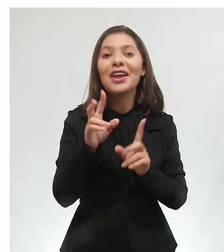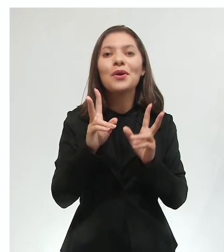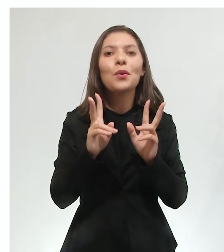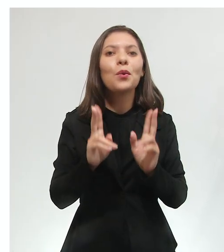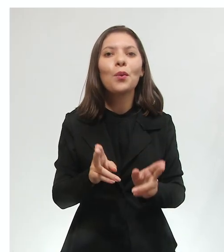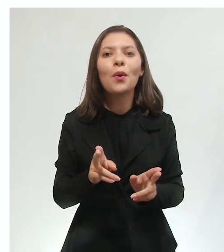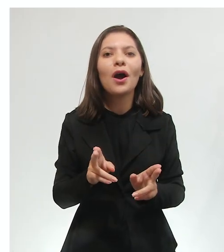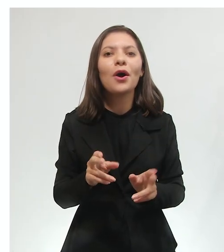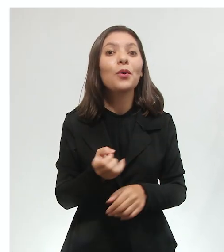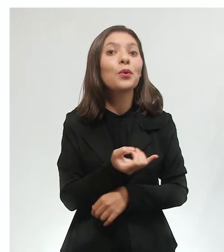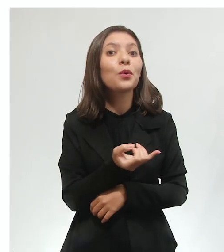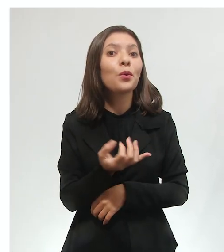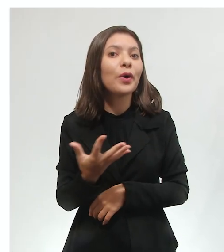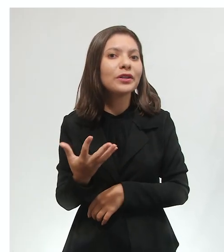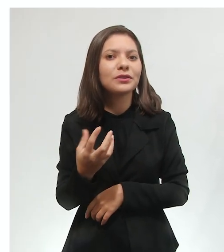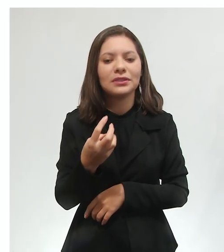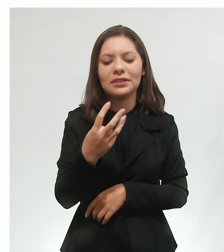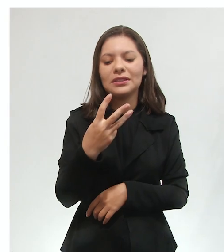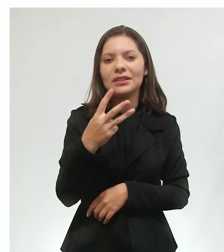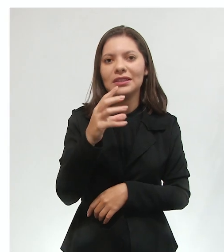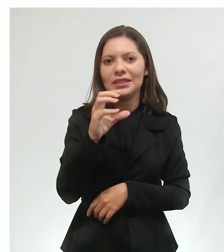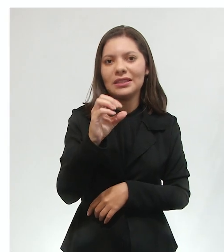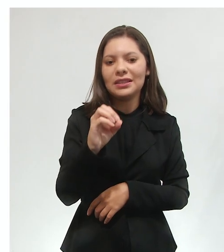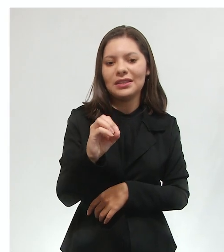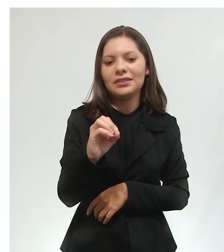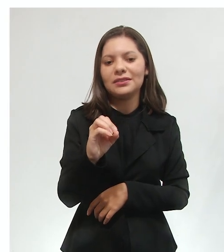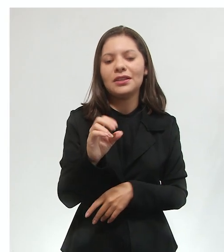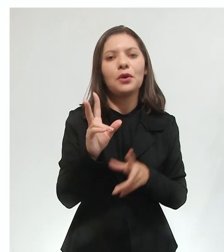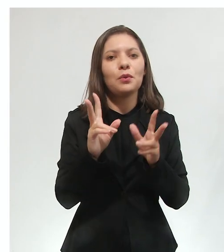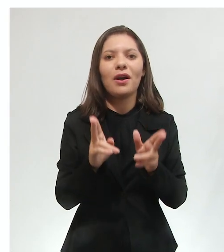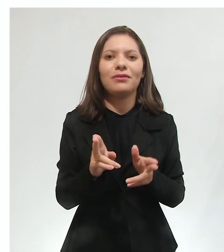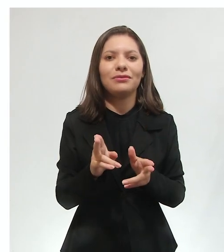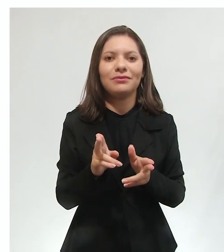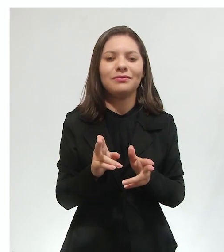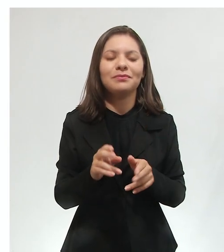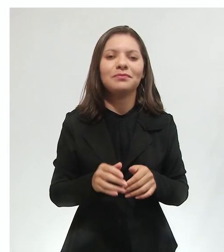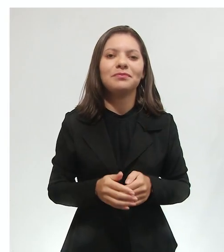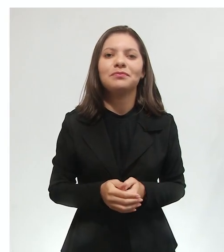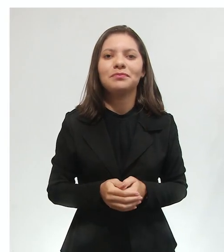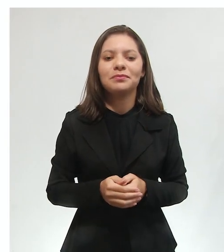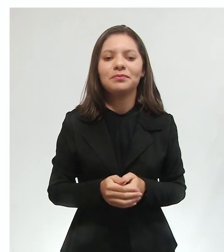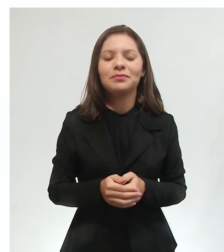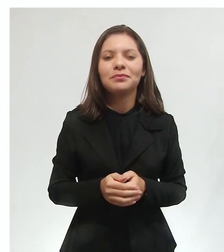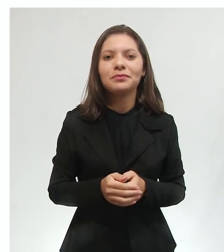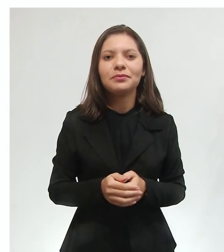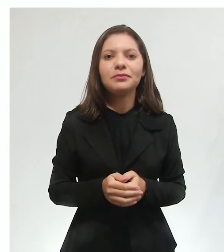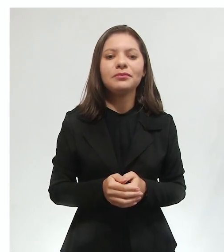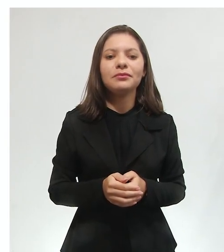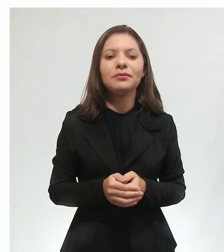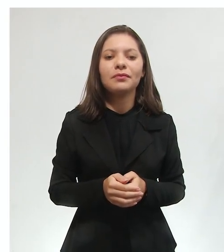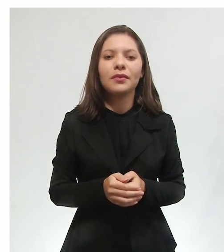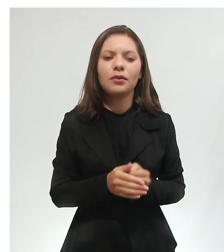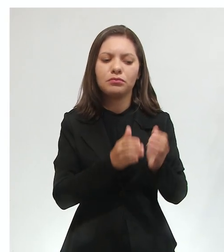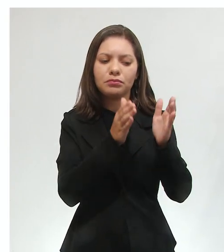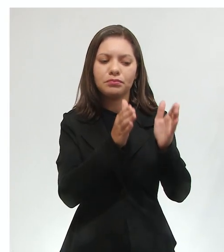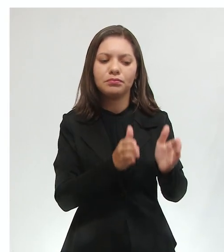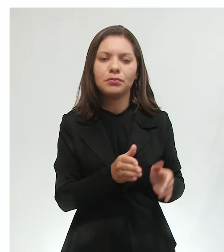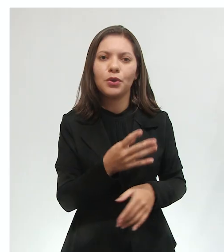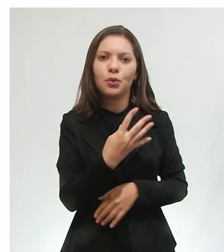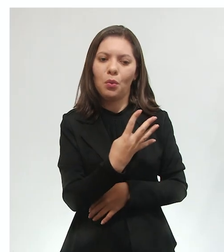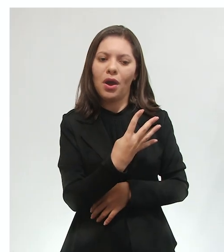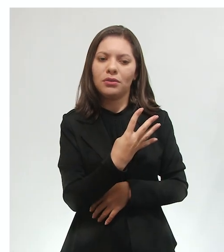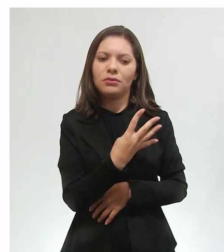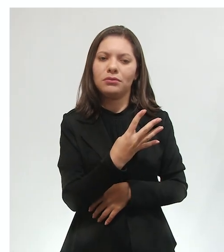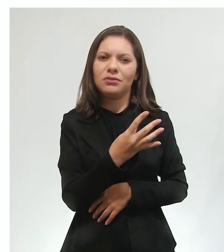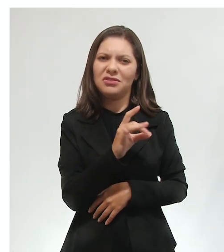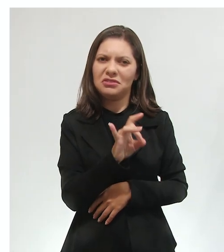coisa que 30 unidades. Quando eu digo o número 4, eu não estou dizendo